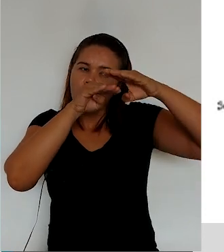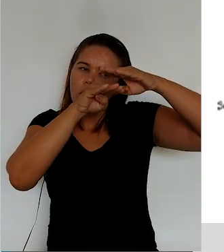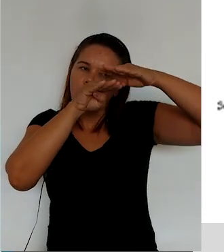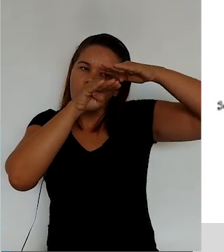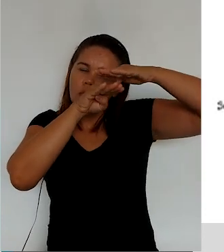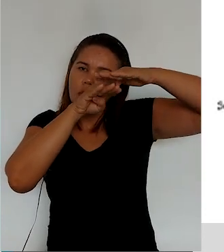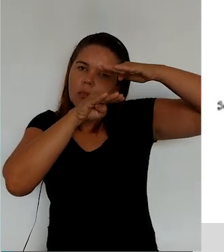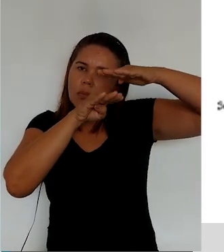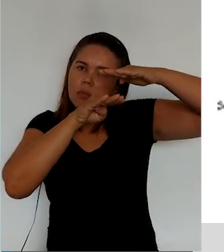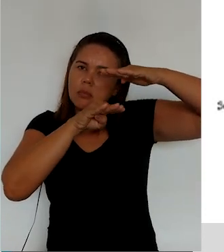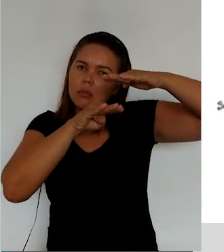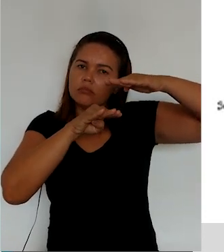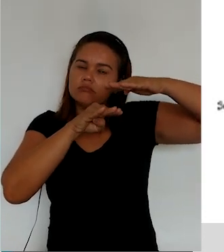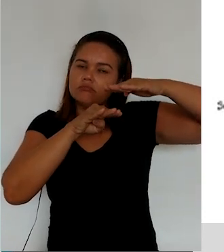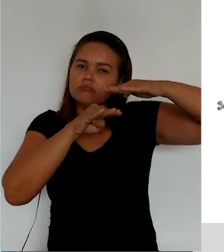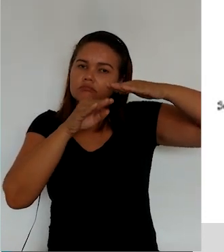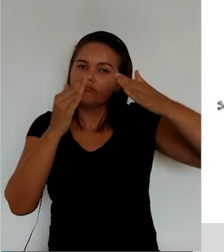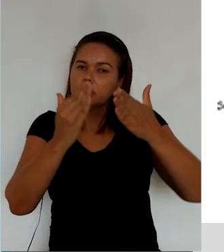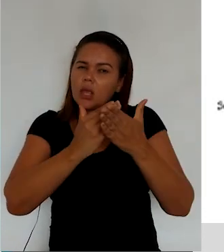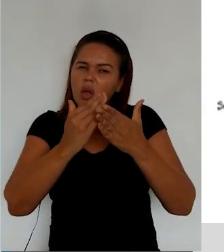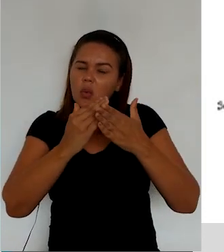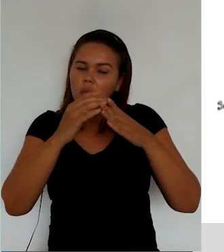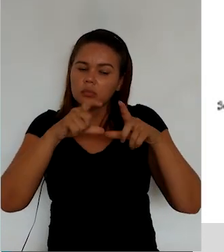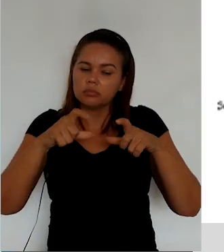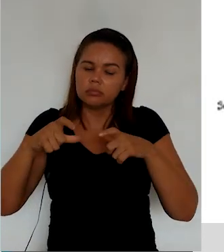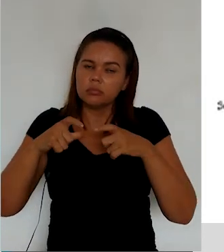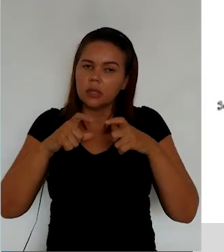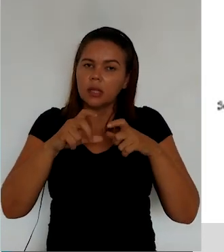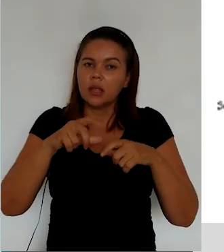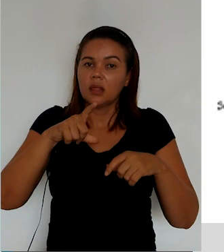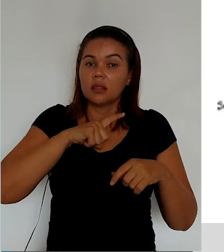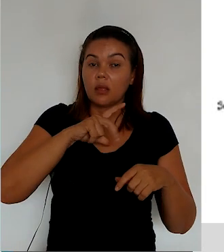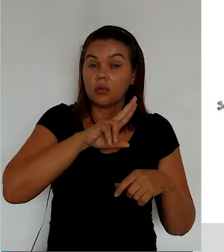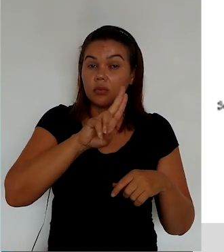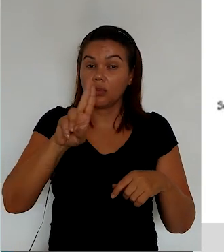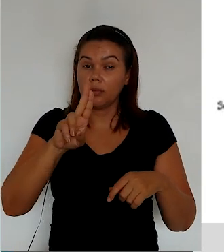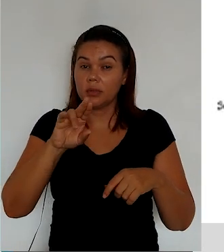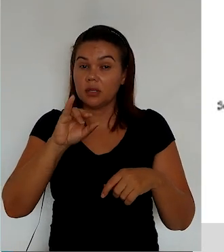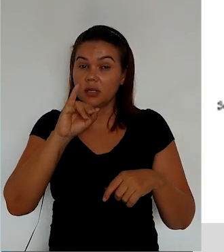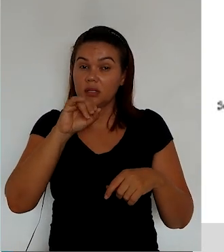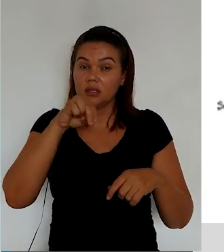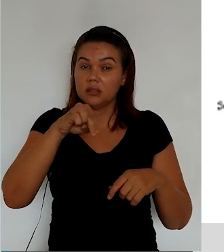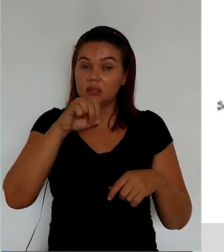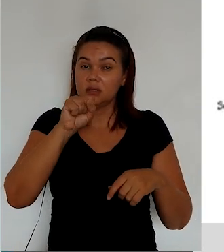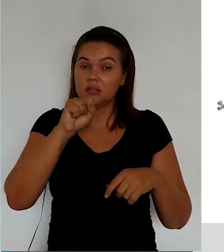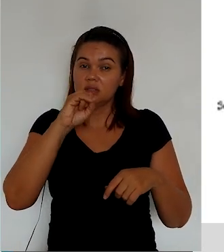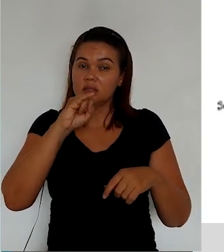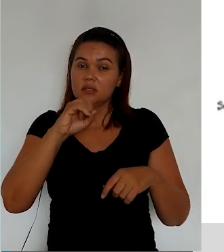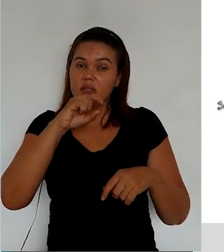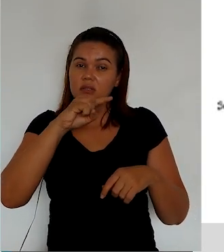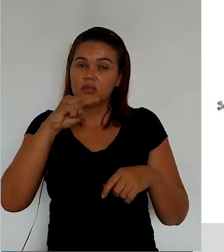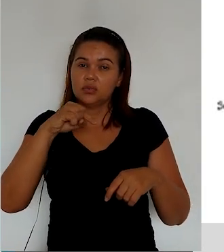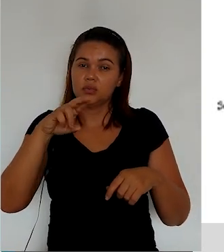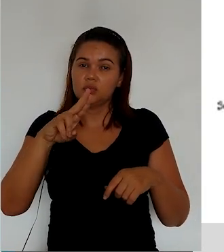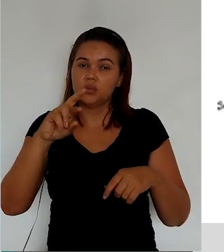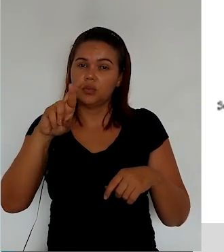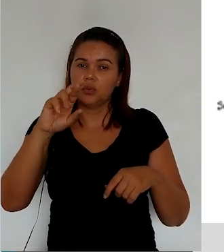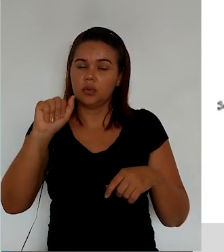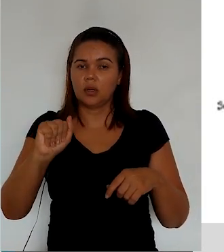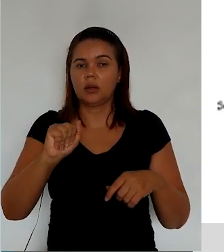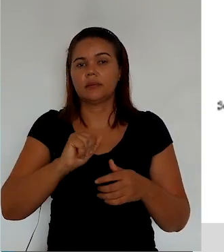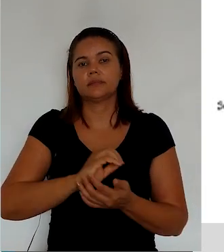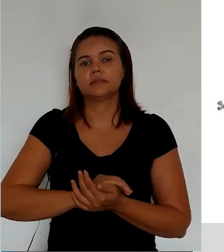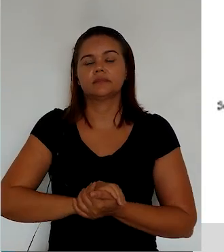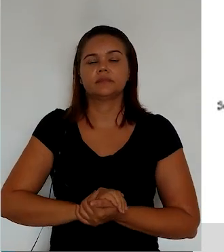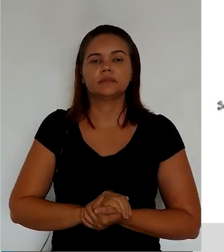regiões. Nestas regiões, damos o nome de incisura de